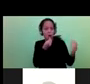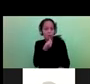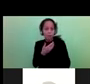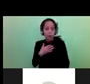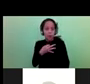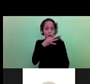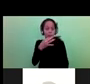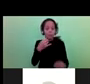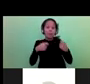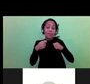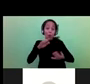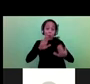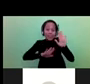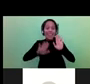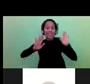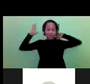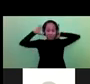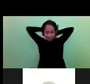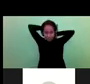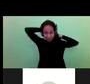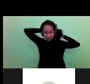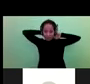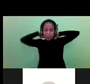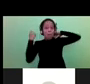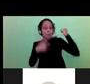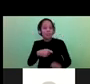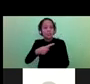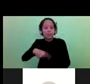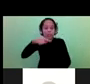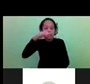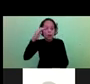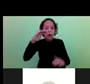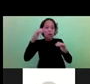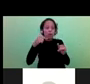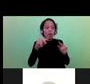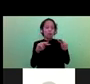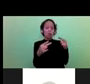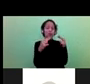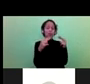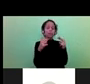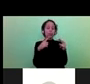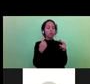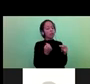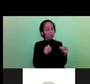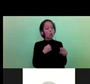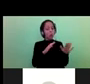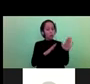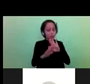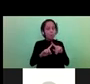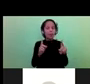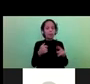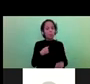ele precisa ser compreendido, ouvido com ressalvas, mas, para mim, é